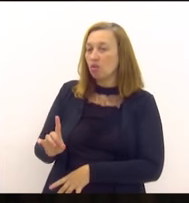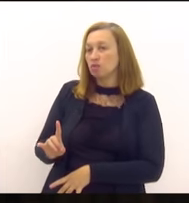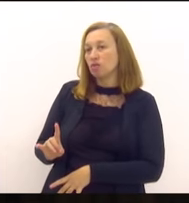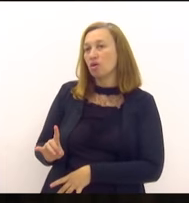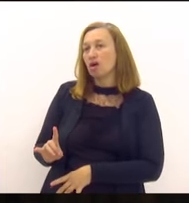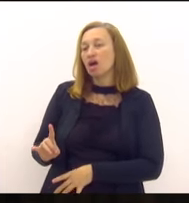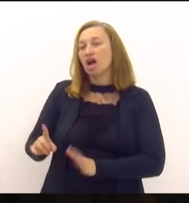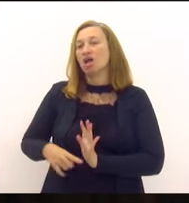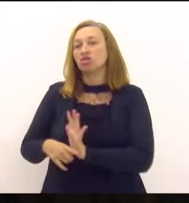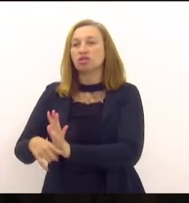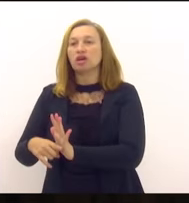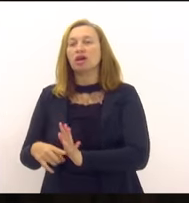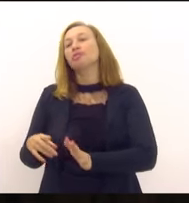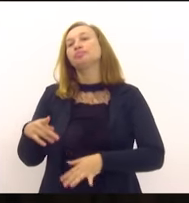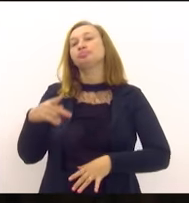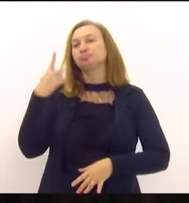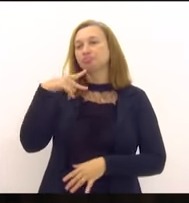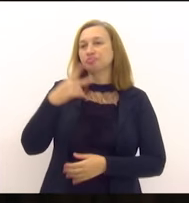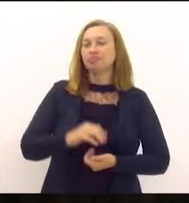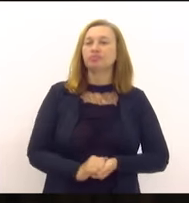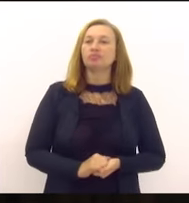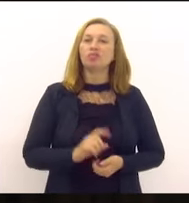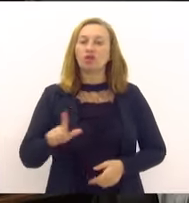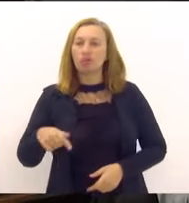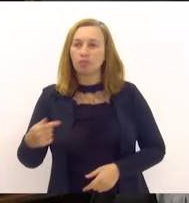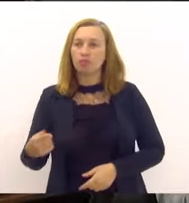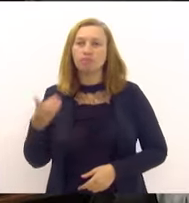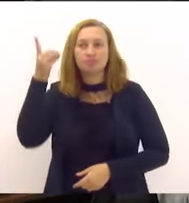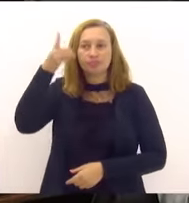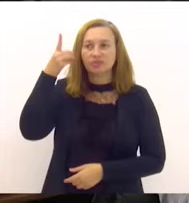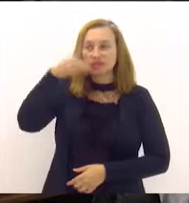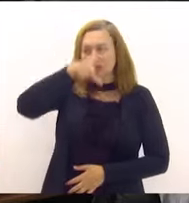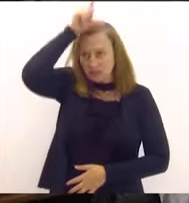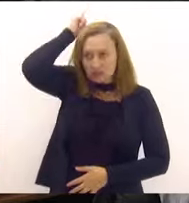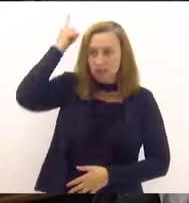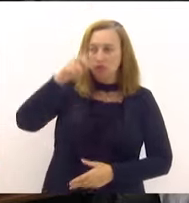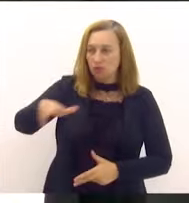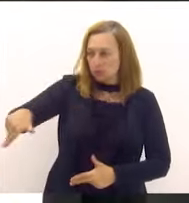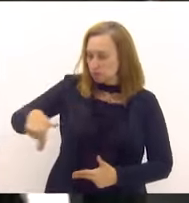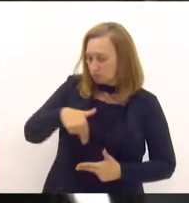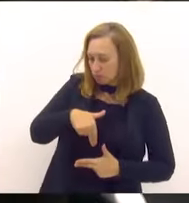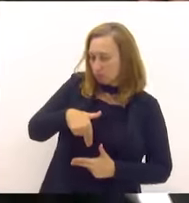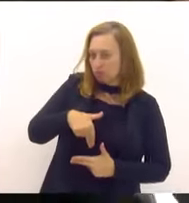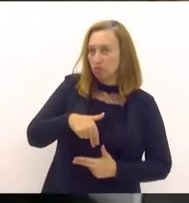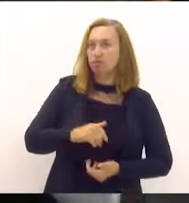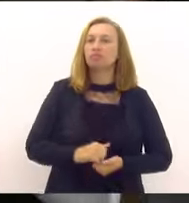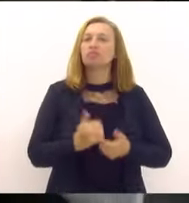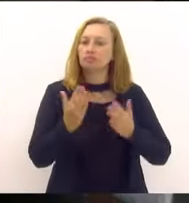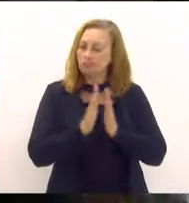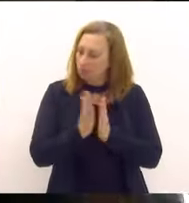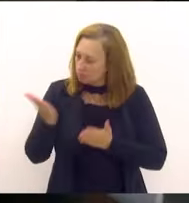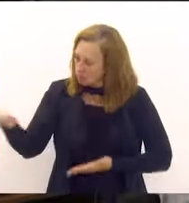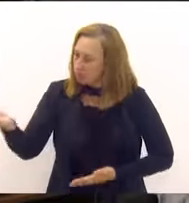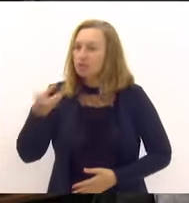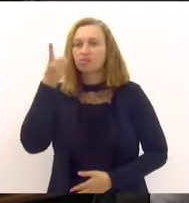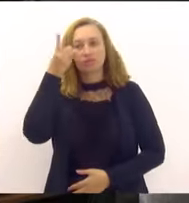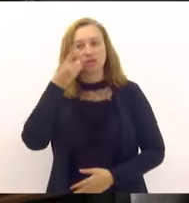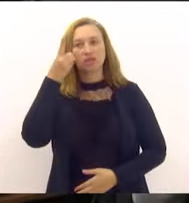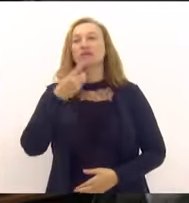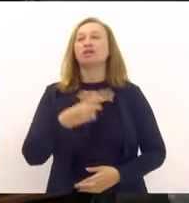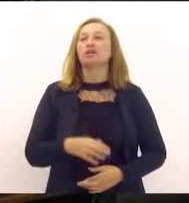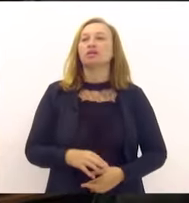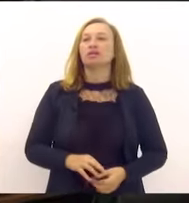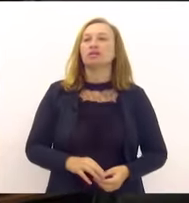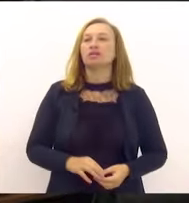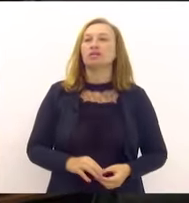orador que pediu a palavra, deputado Luiz Paulo. Eu vou subir ali no púlpito. À vontade, deputado.